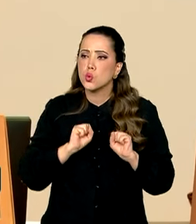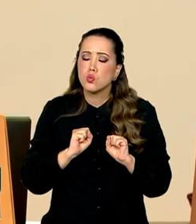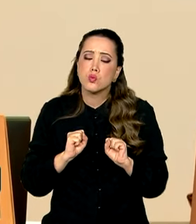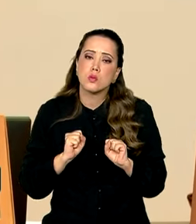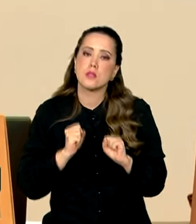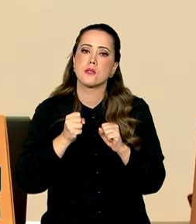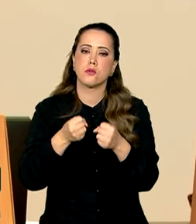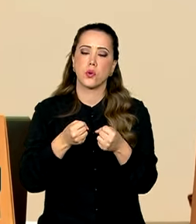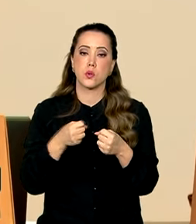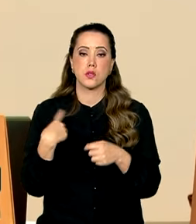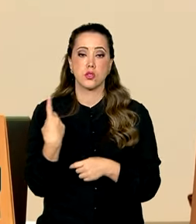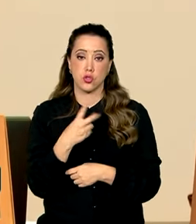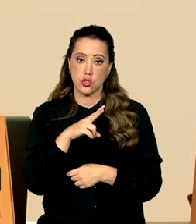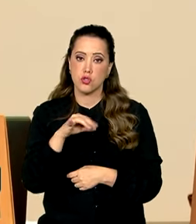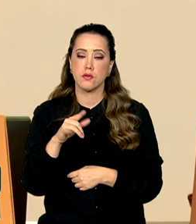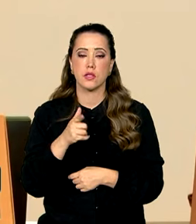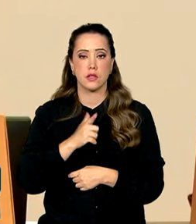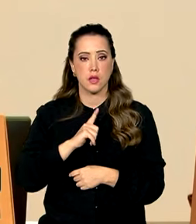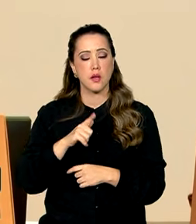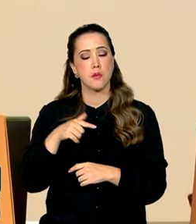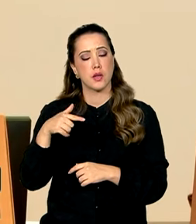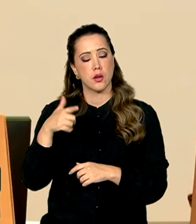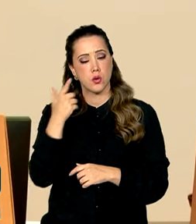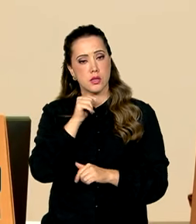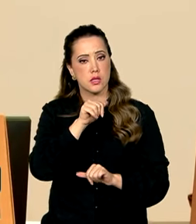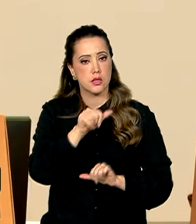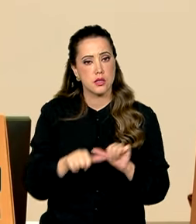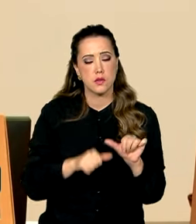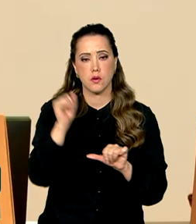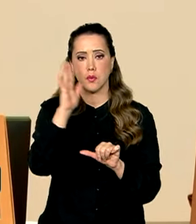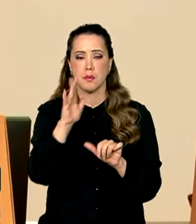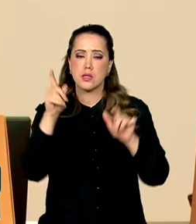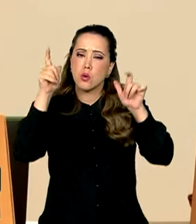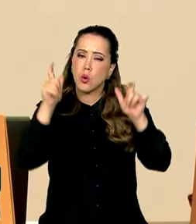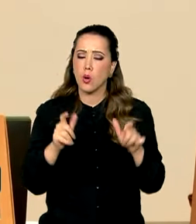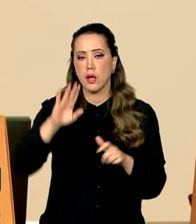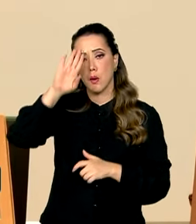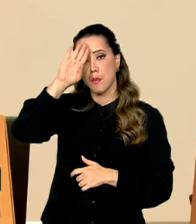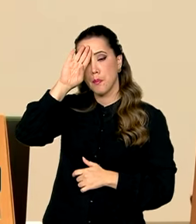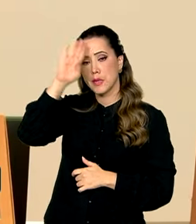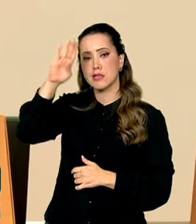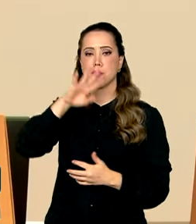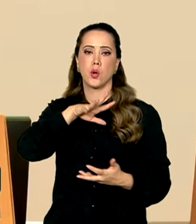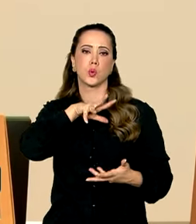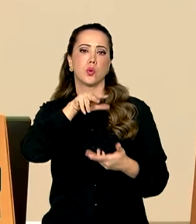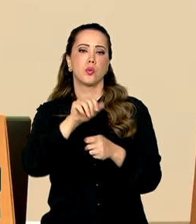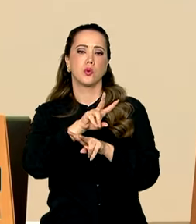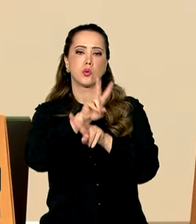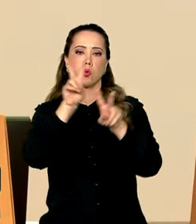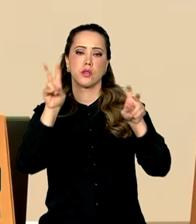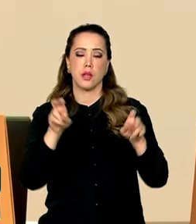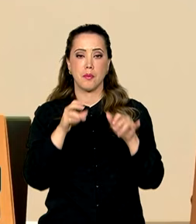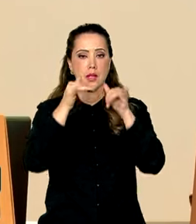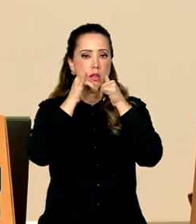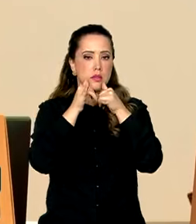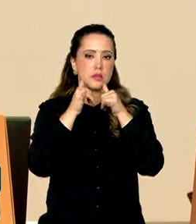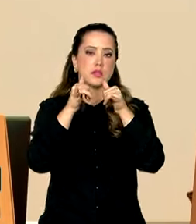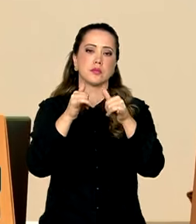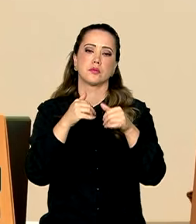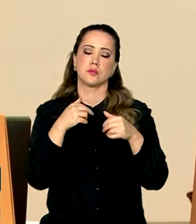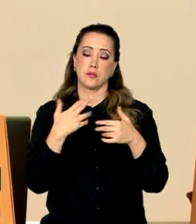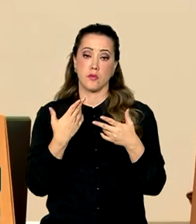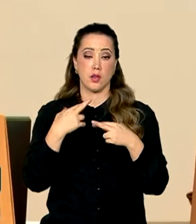possível para que a gente faça do Brasil o centro do mundo na produção de